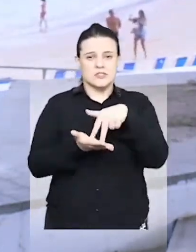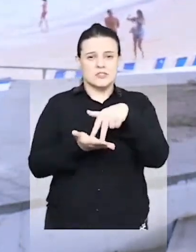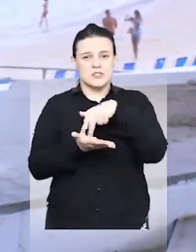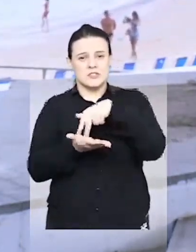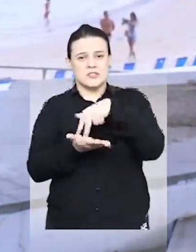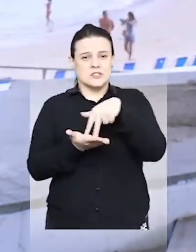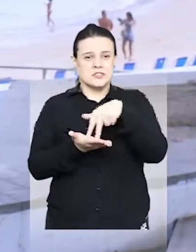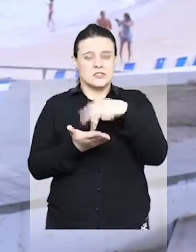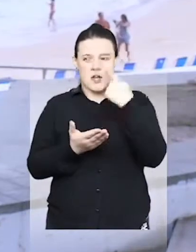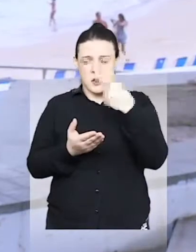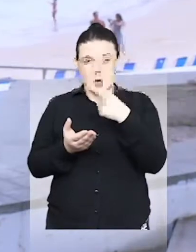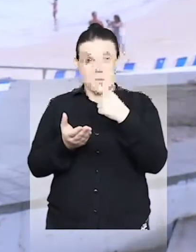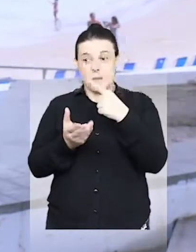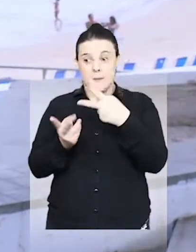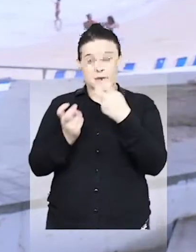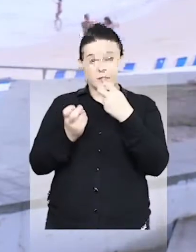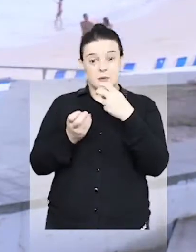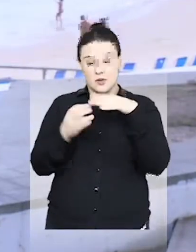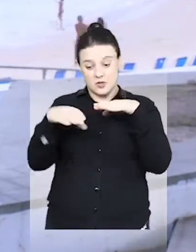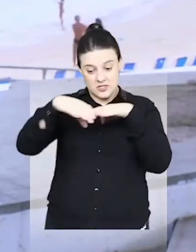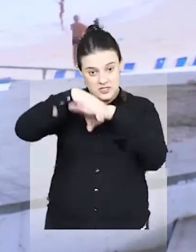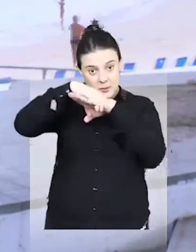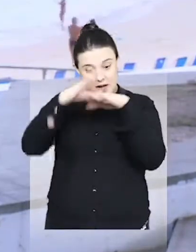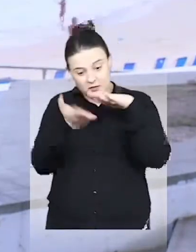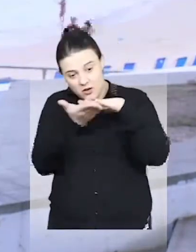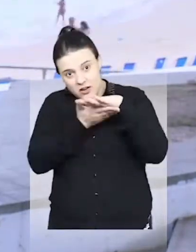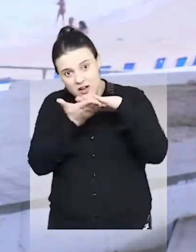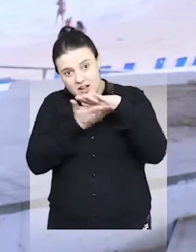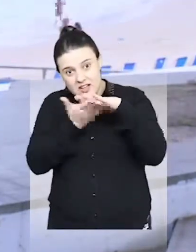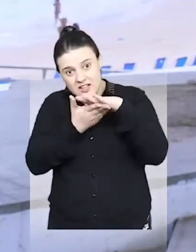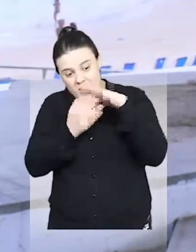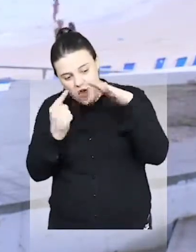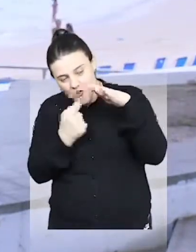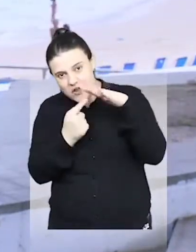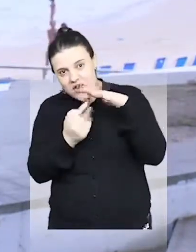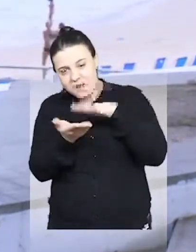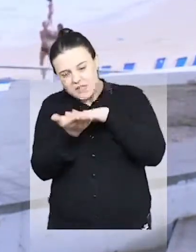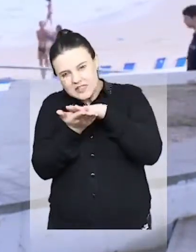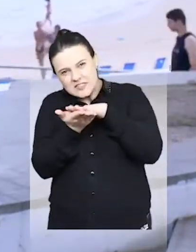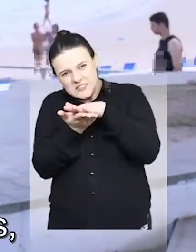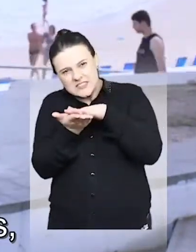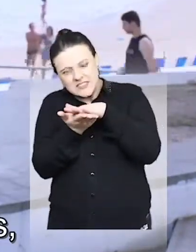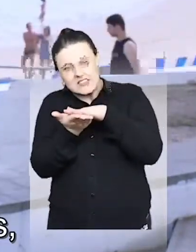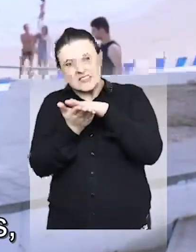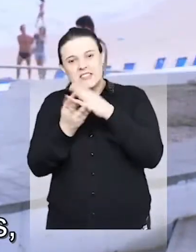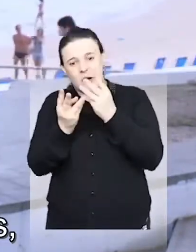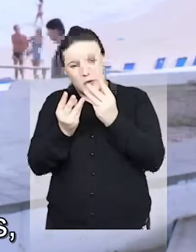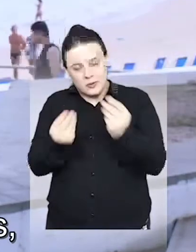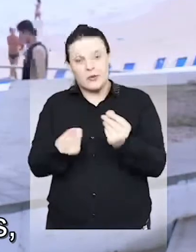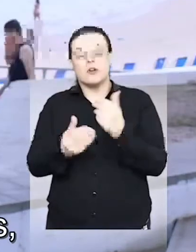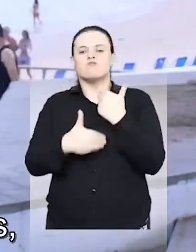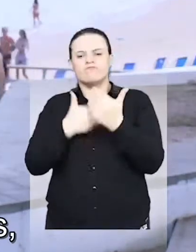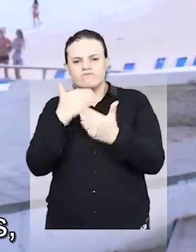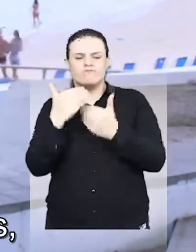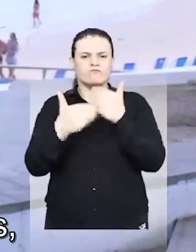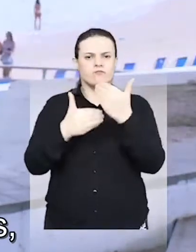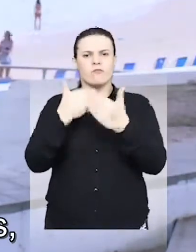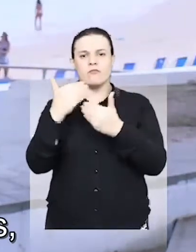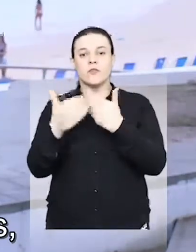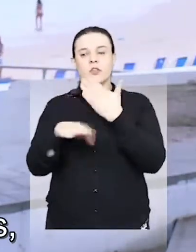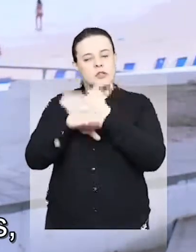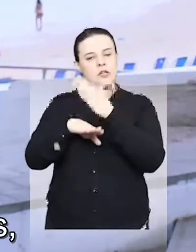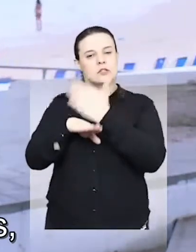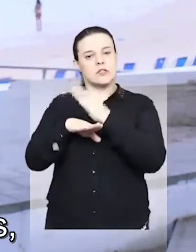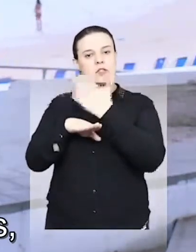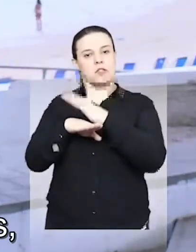pé dele. A gente percebia no calçado dele embaixo que tinha um desgaste muito grande no tênis. E ao longo do tempo, da nossa